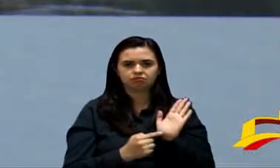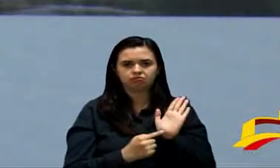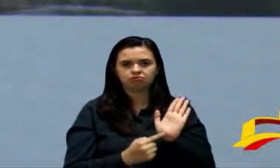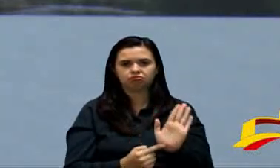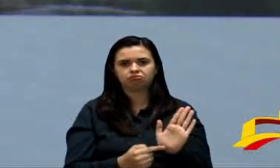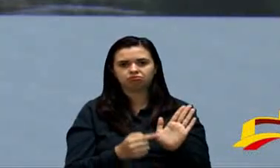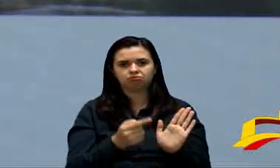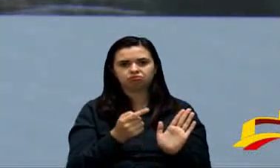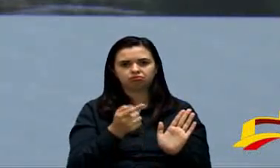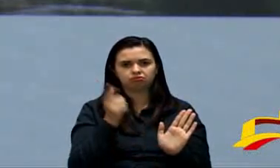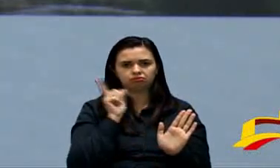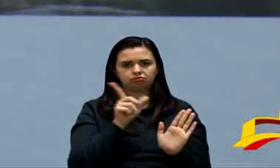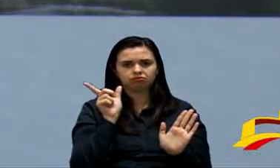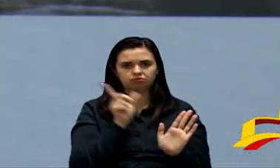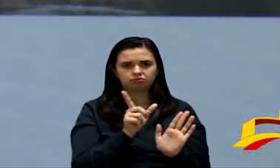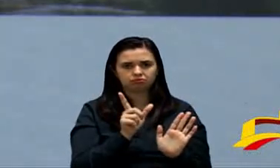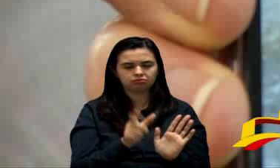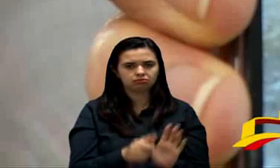Se consegue?